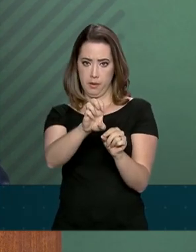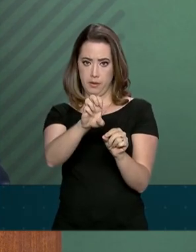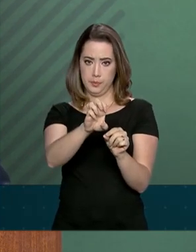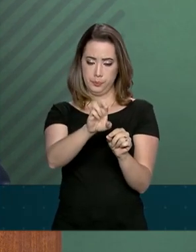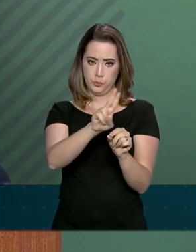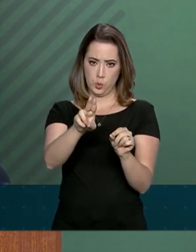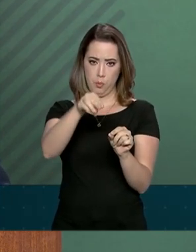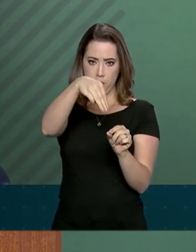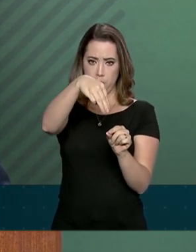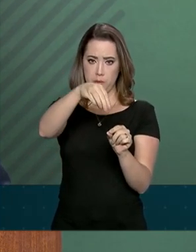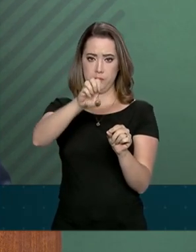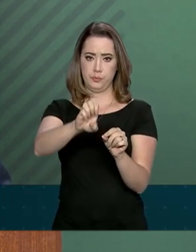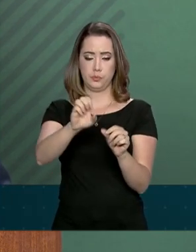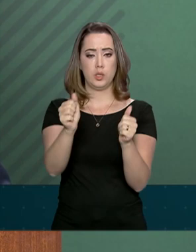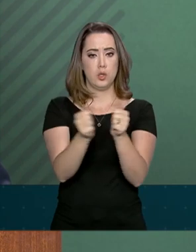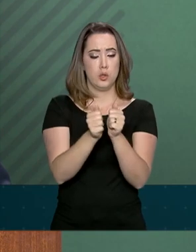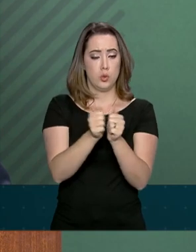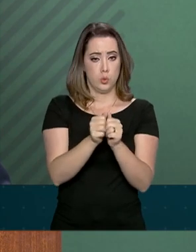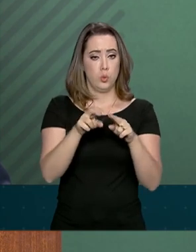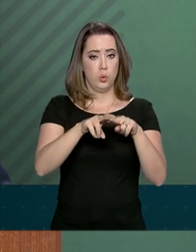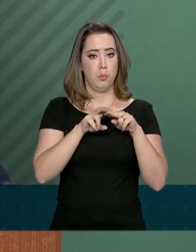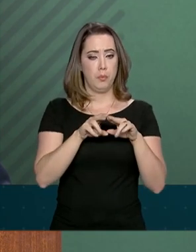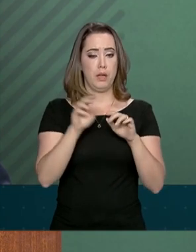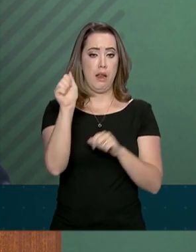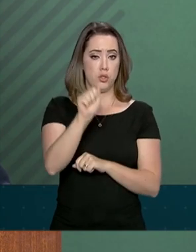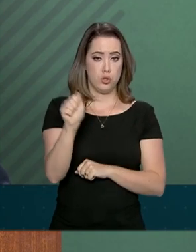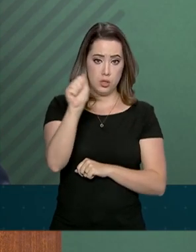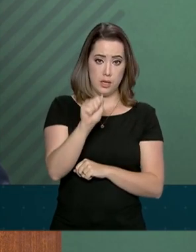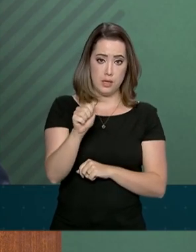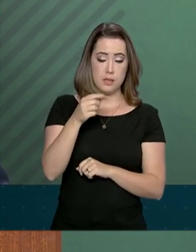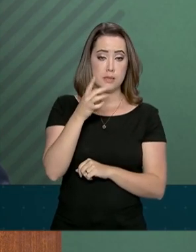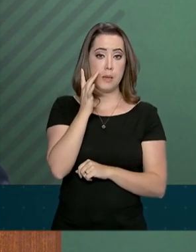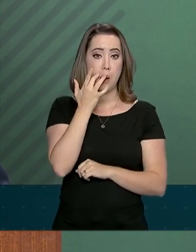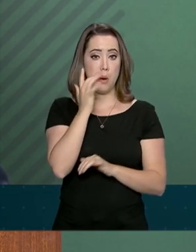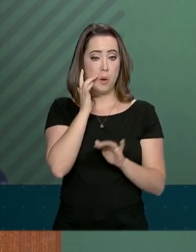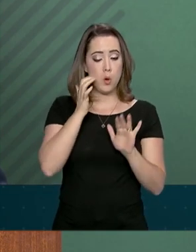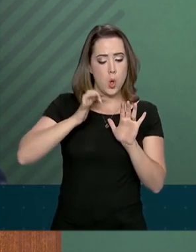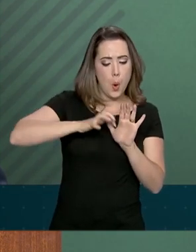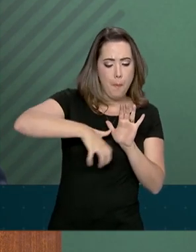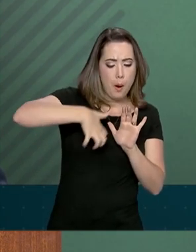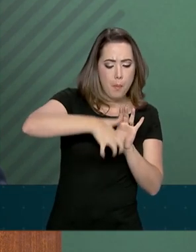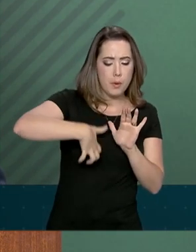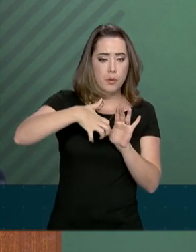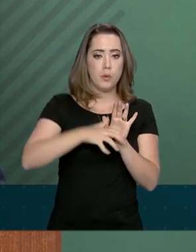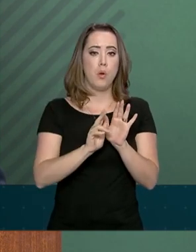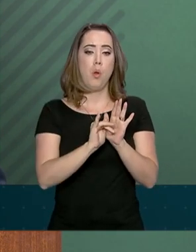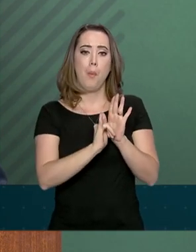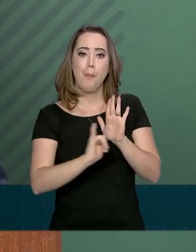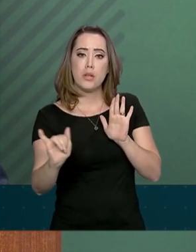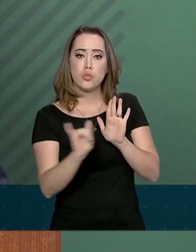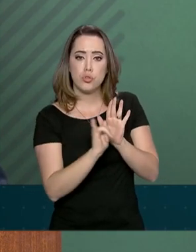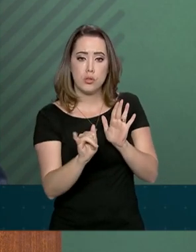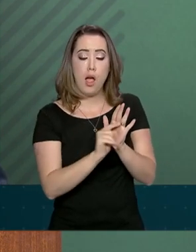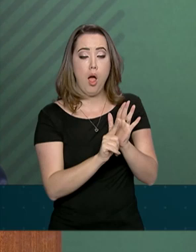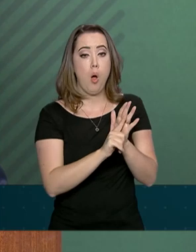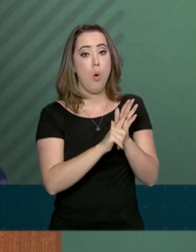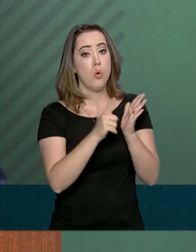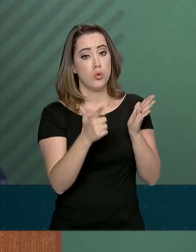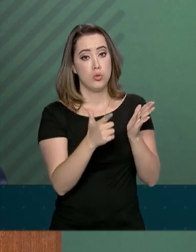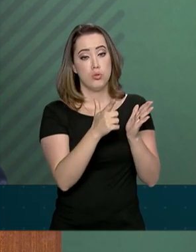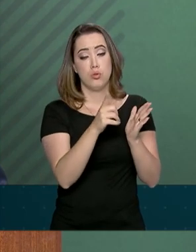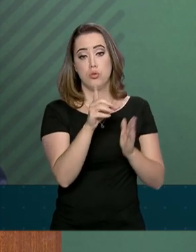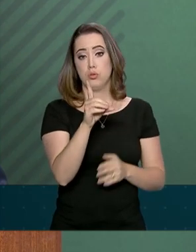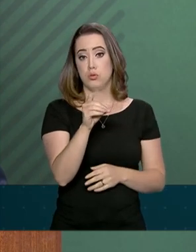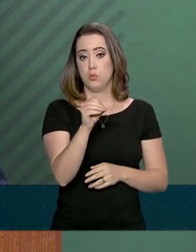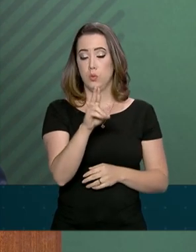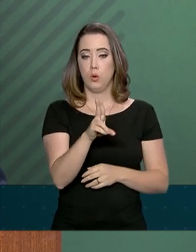de mineração publicou no diário oficial de ontem medidas regulatórias que objetivam